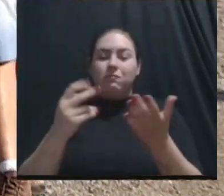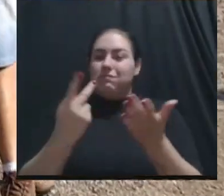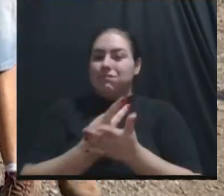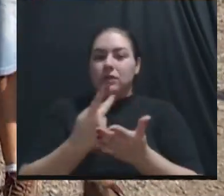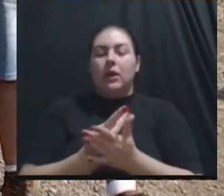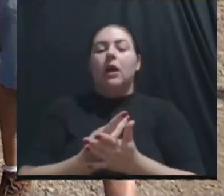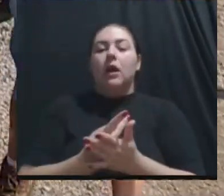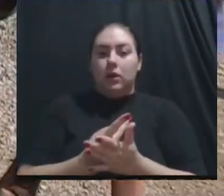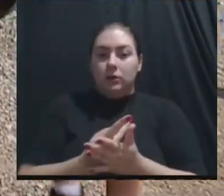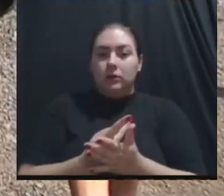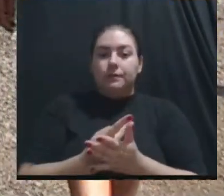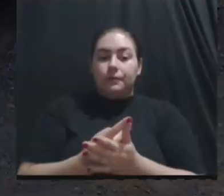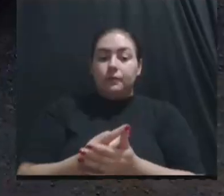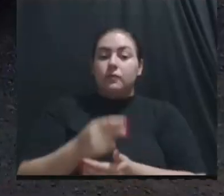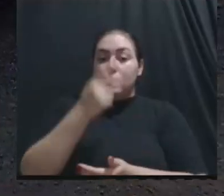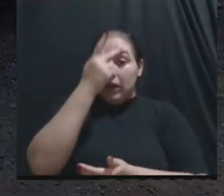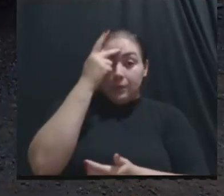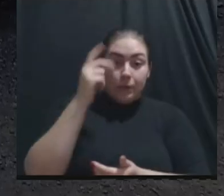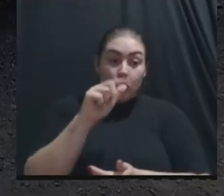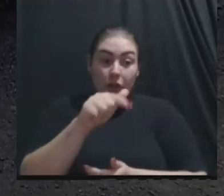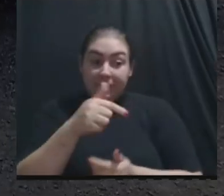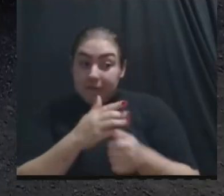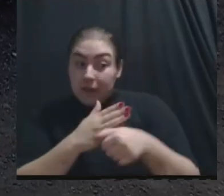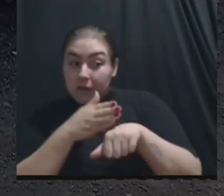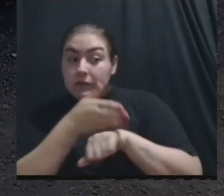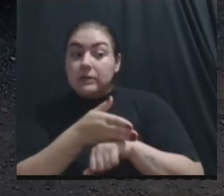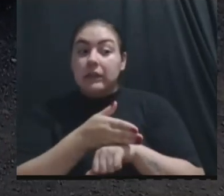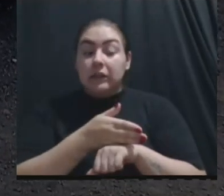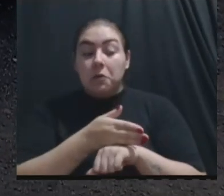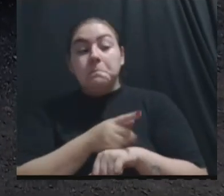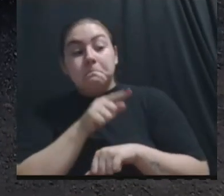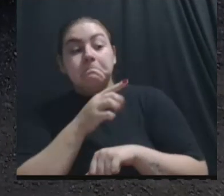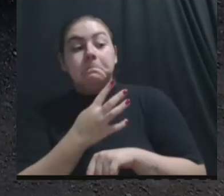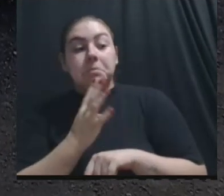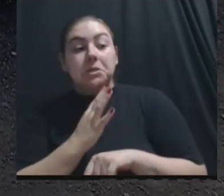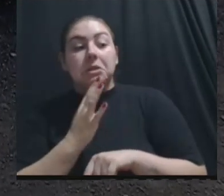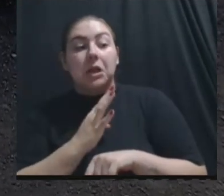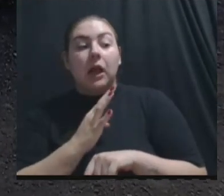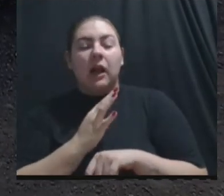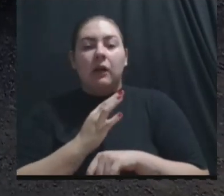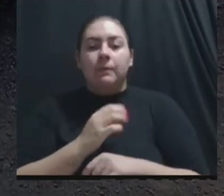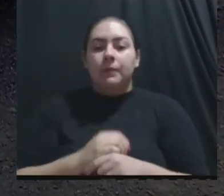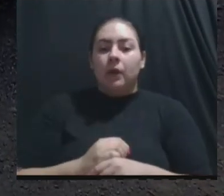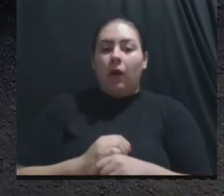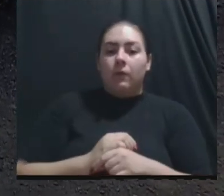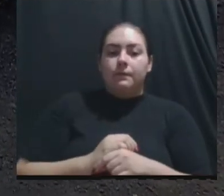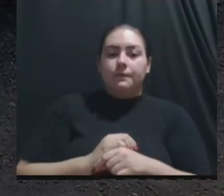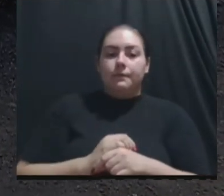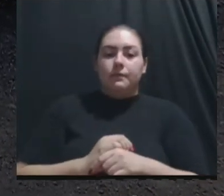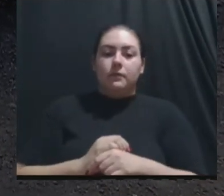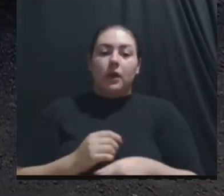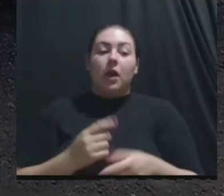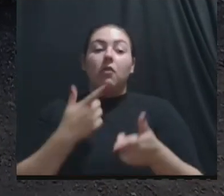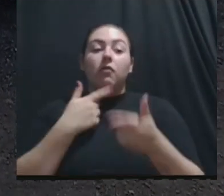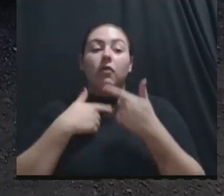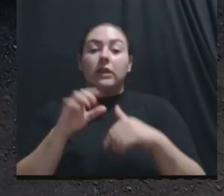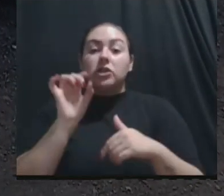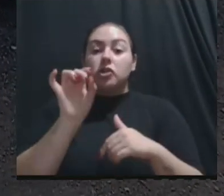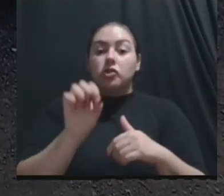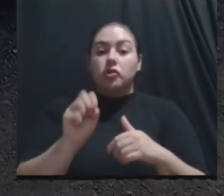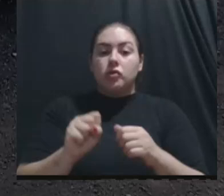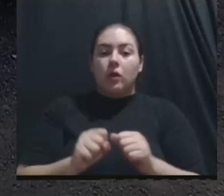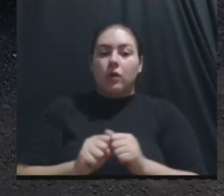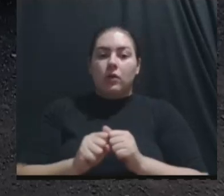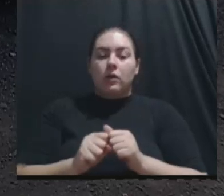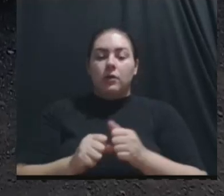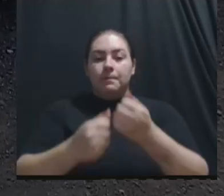essa visitação, tem interesse? Esse lance é feito somente através do site, Thaís? Isso, o lance é feito através